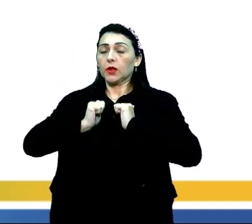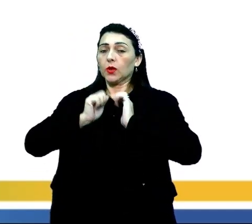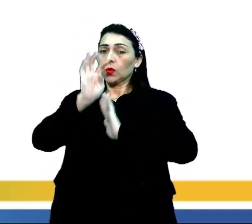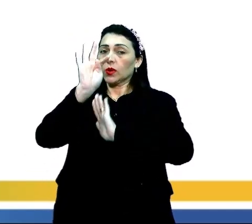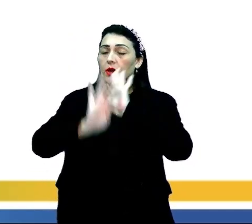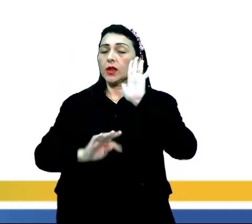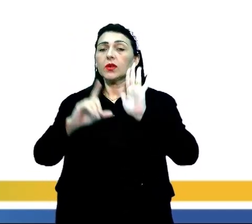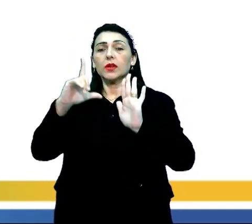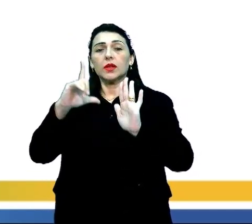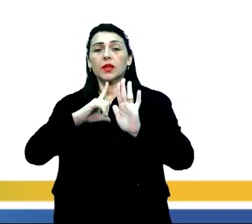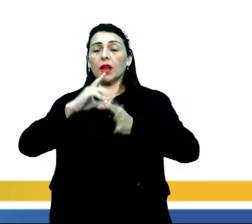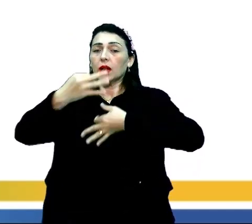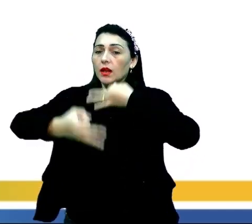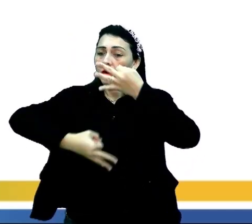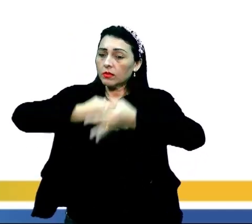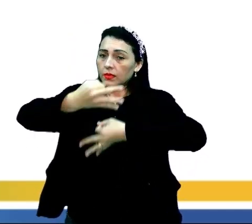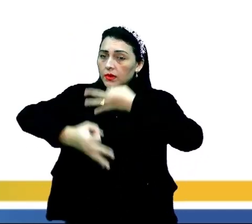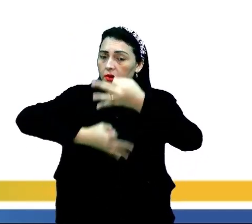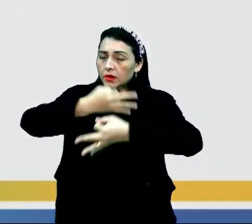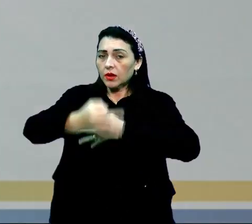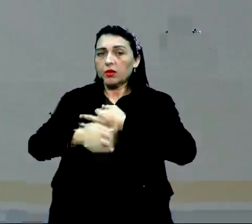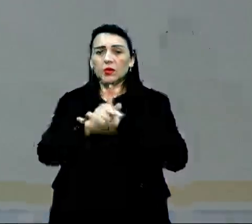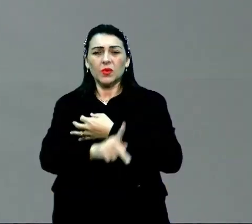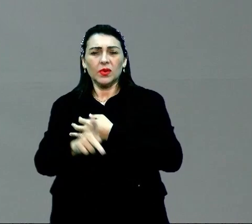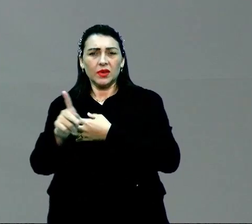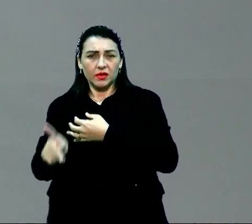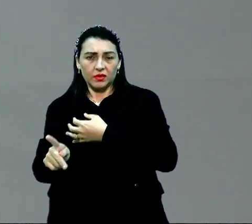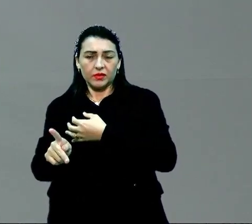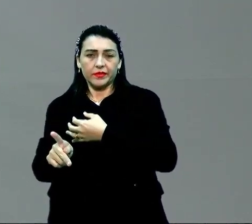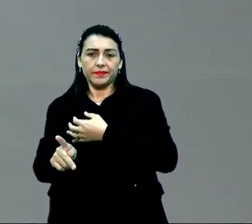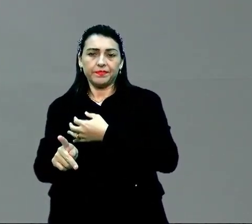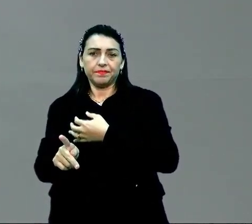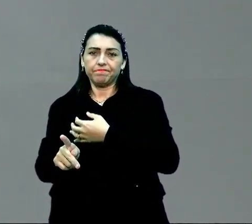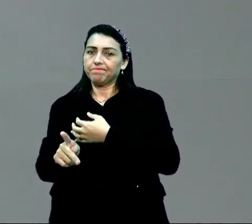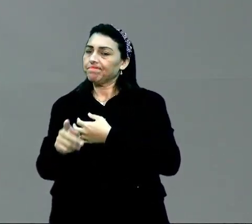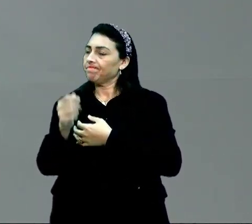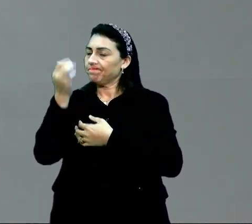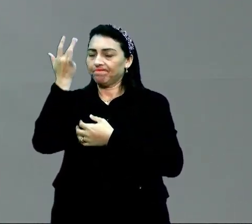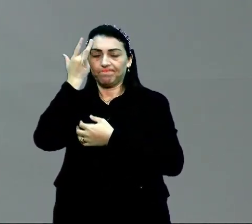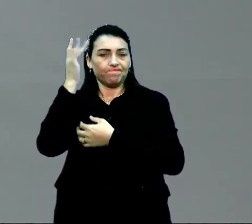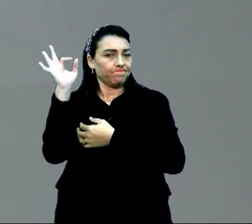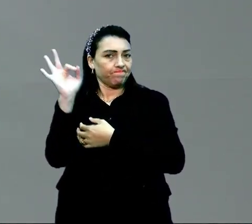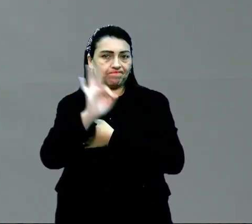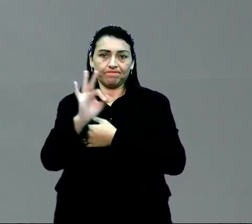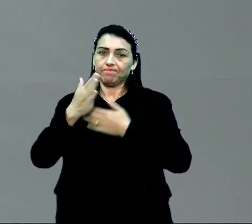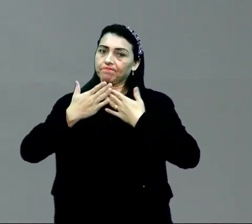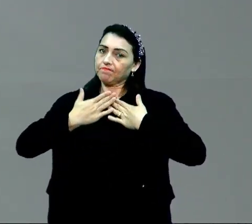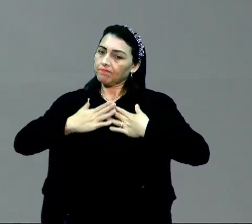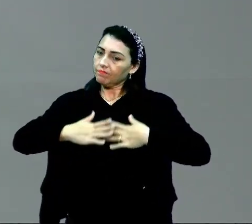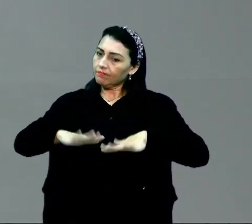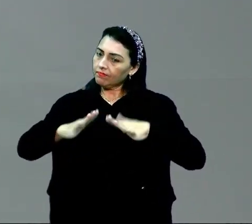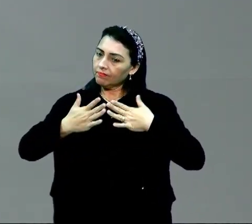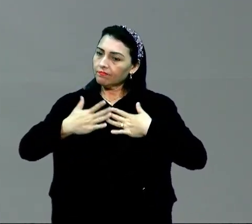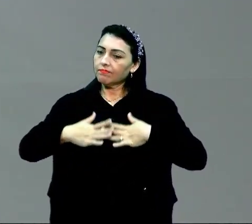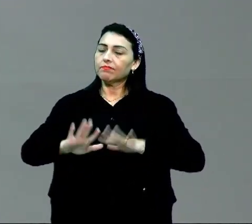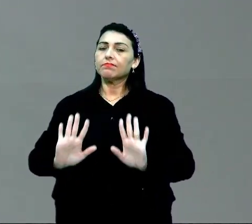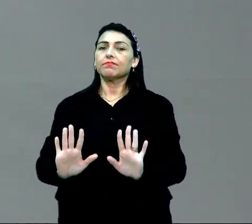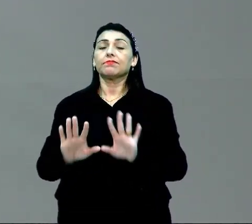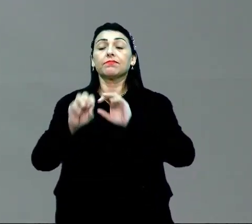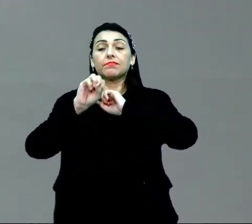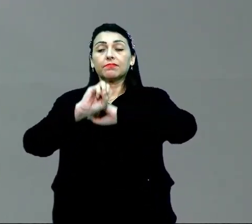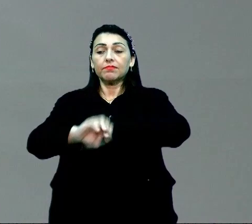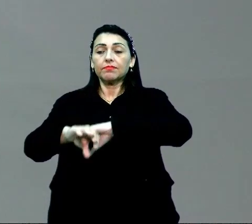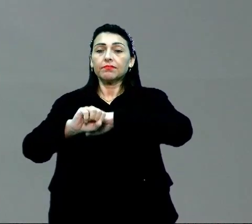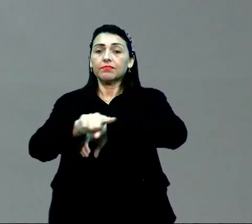vai trabalhar na argumentação. Professora, mesmo assim, ainda não entendi. Calma que nós iremos chegar lá. Eu vou